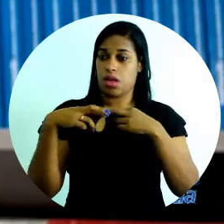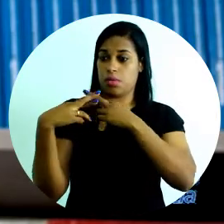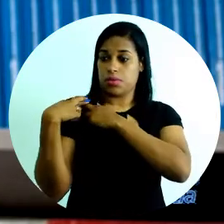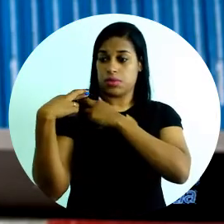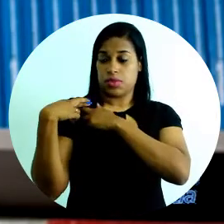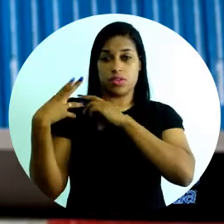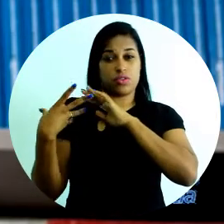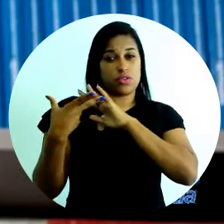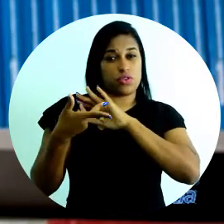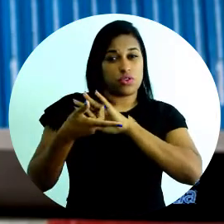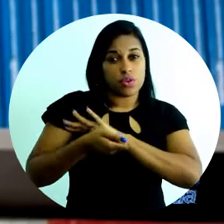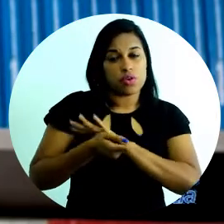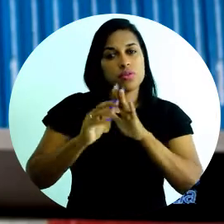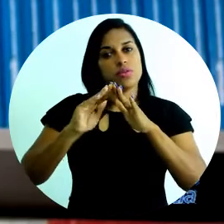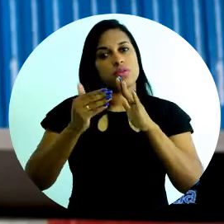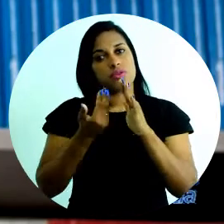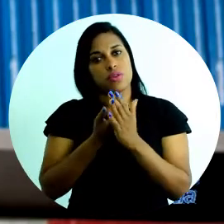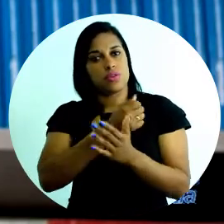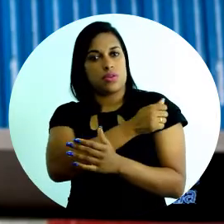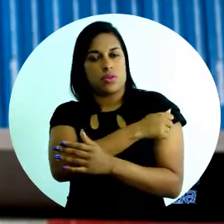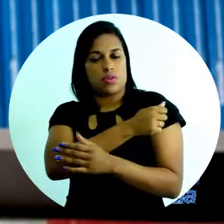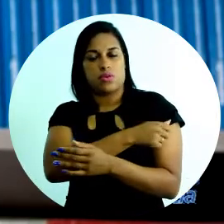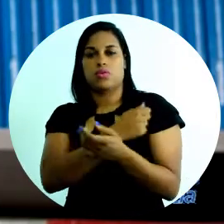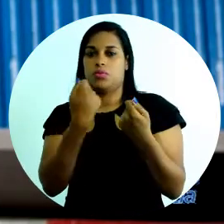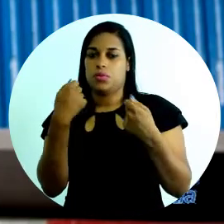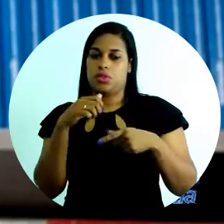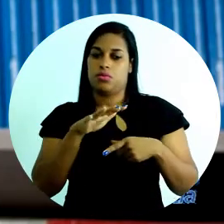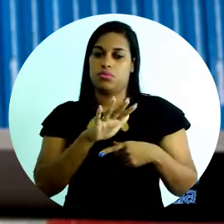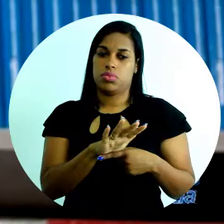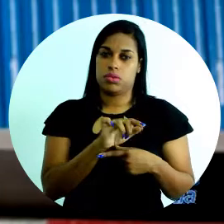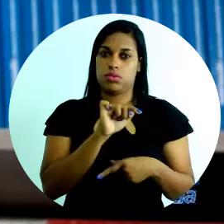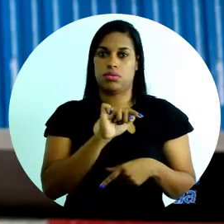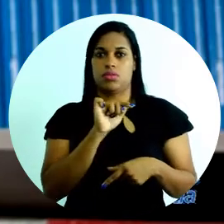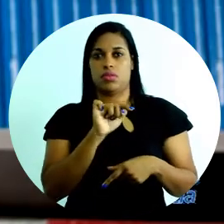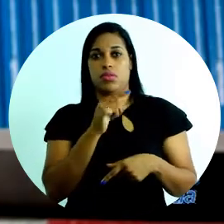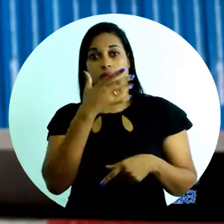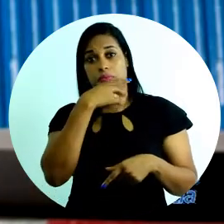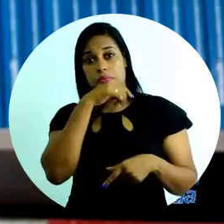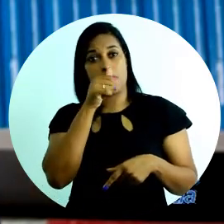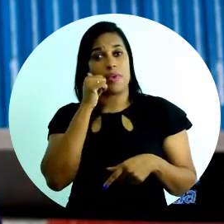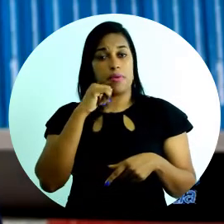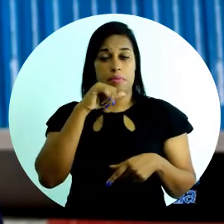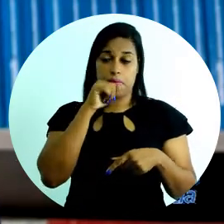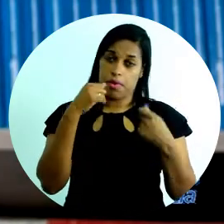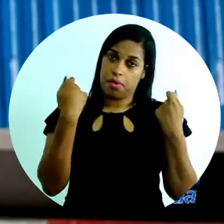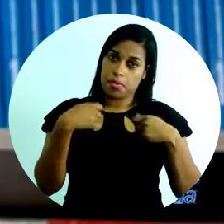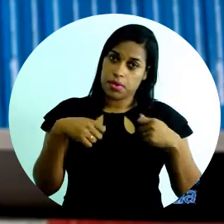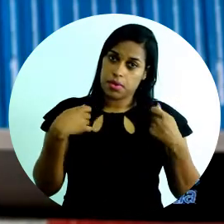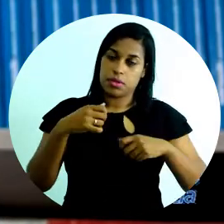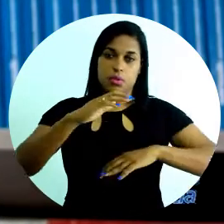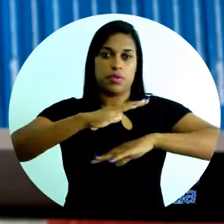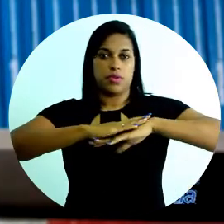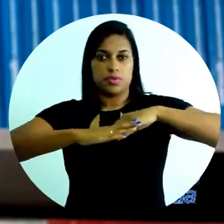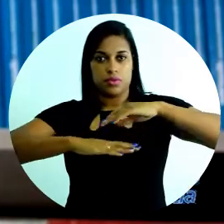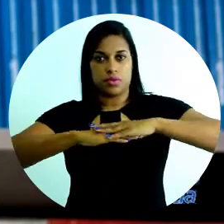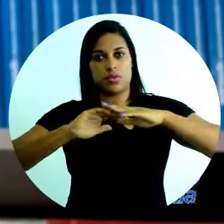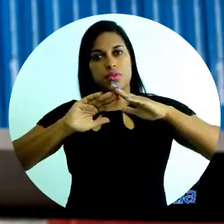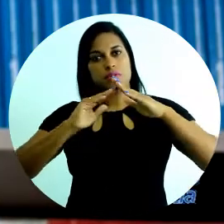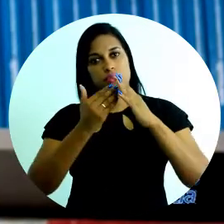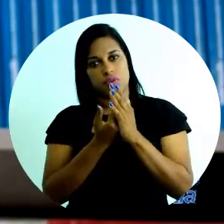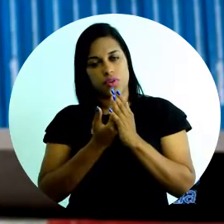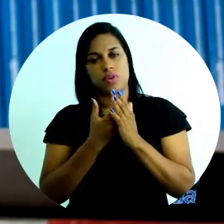a representação de todos os segmentos da escola, os alunos precisam estar lá representados, os pais de alunos precisam estar representados, os funcionários da